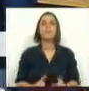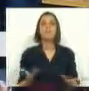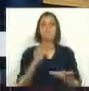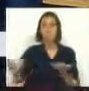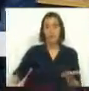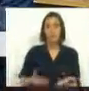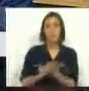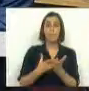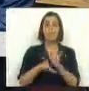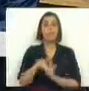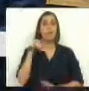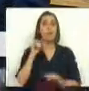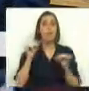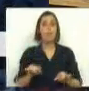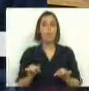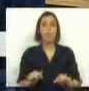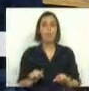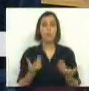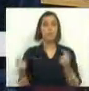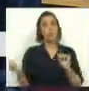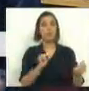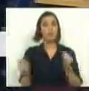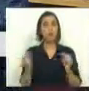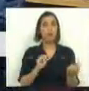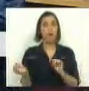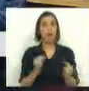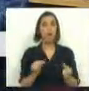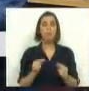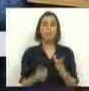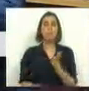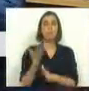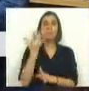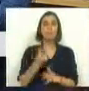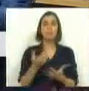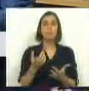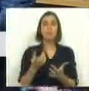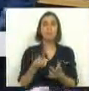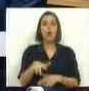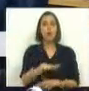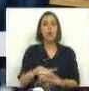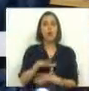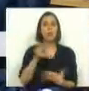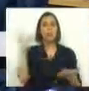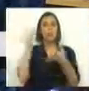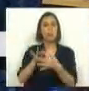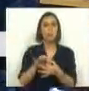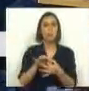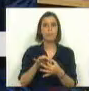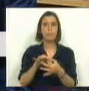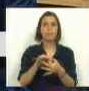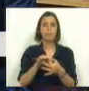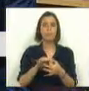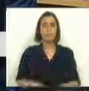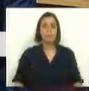as propostas de lei hoje aqui em discussão surgem contextualizadas